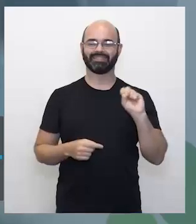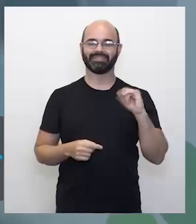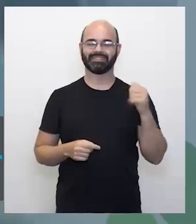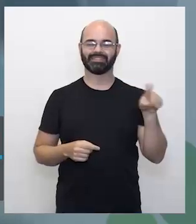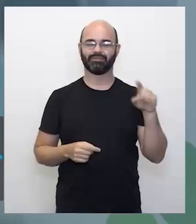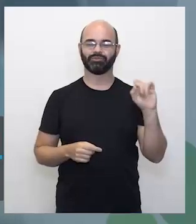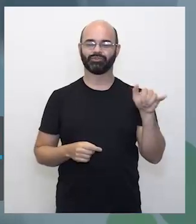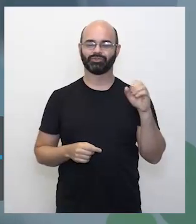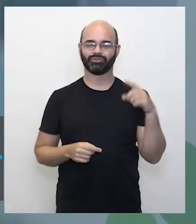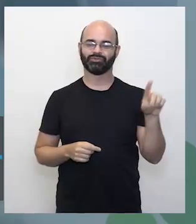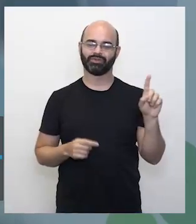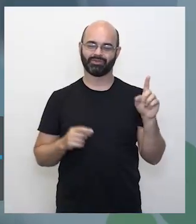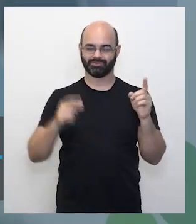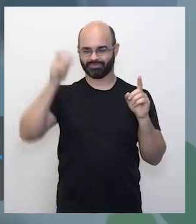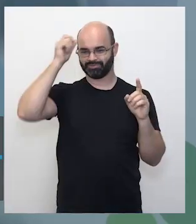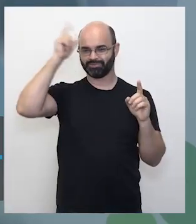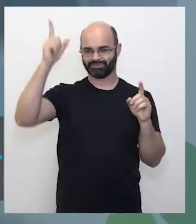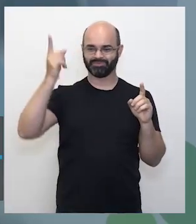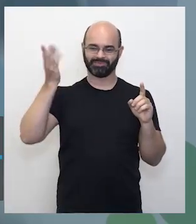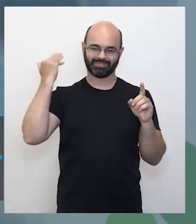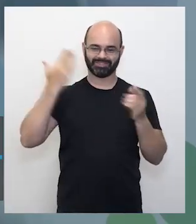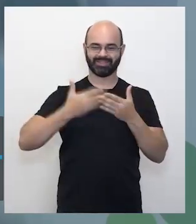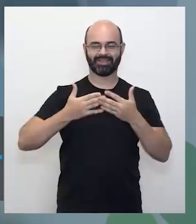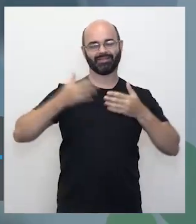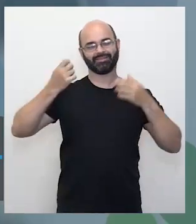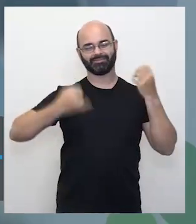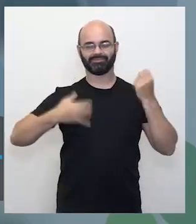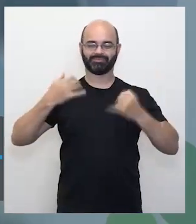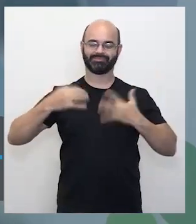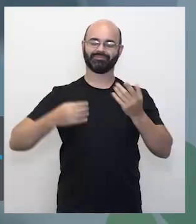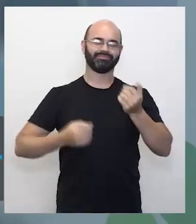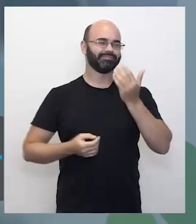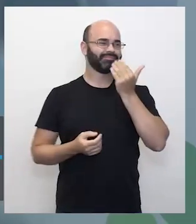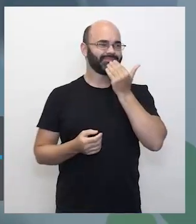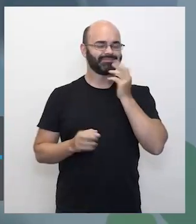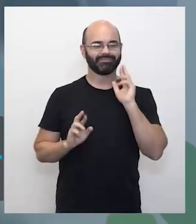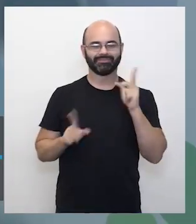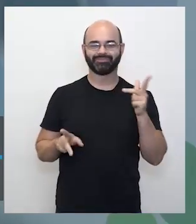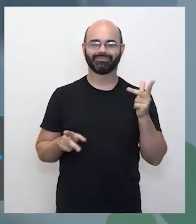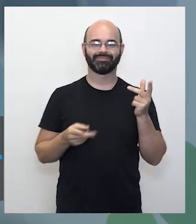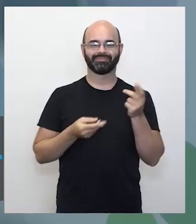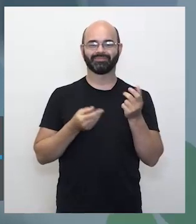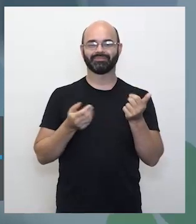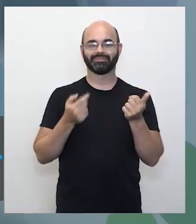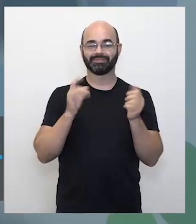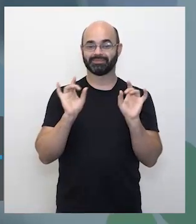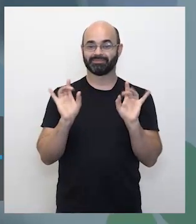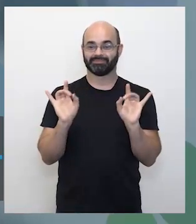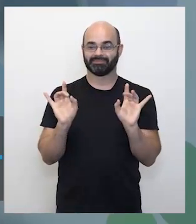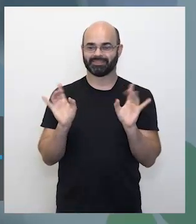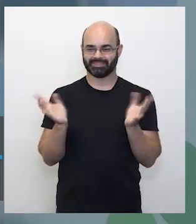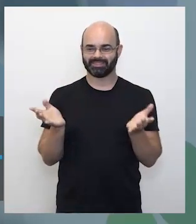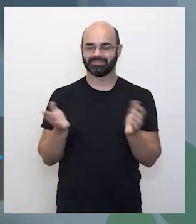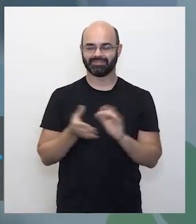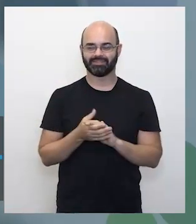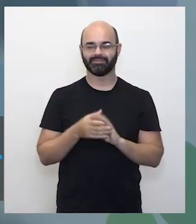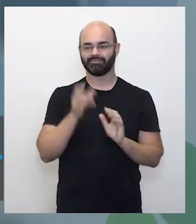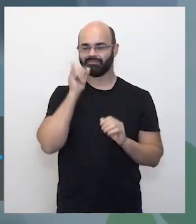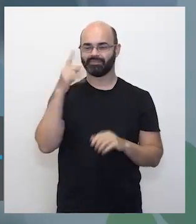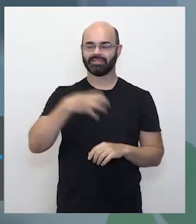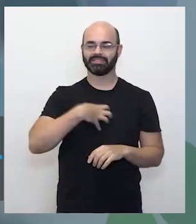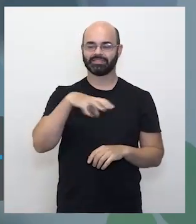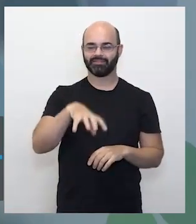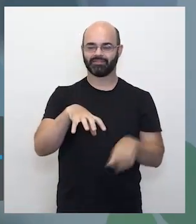sobre cultura, né, e como a comida, né, nessas festas, elas são muito específicas. E em Salvador tem,